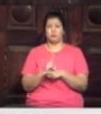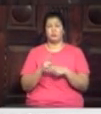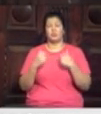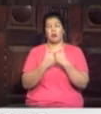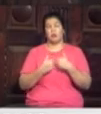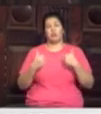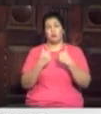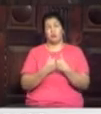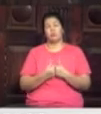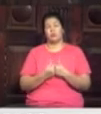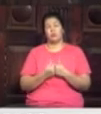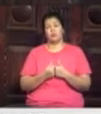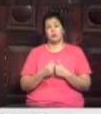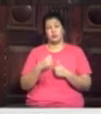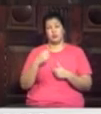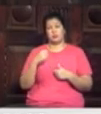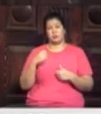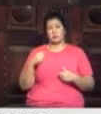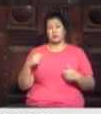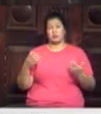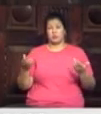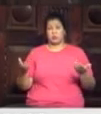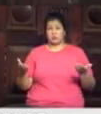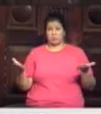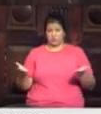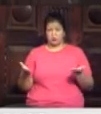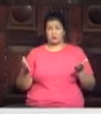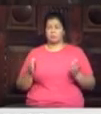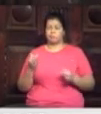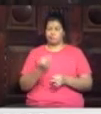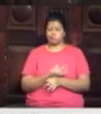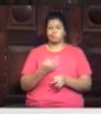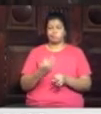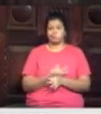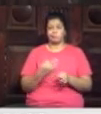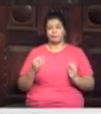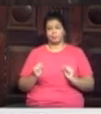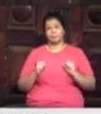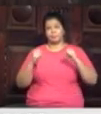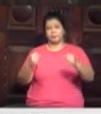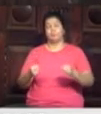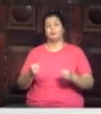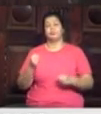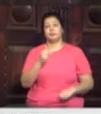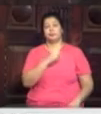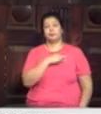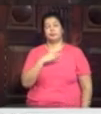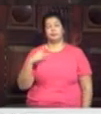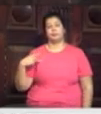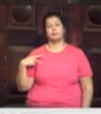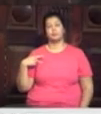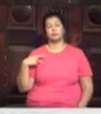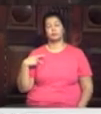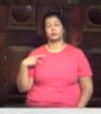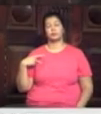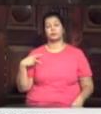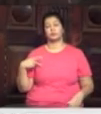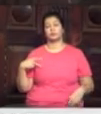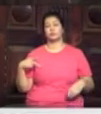luta dos sedaianos. E vamos perseverar para que o Ministério Público, que